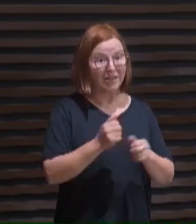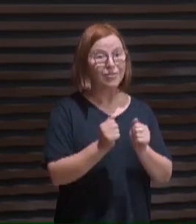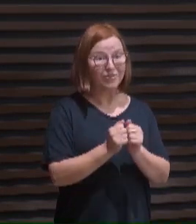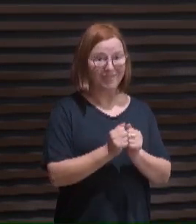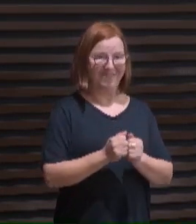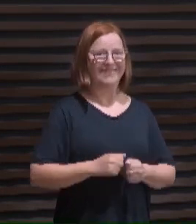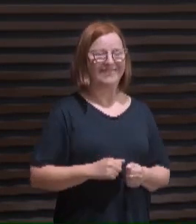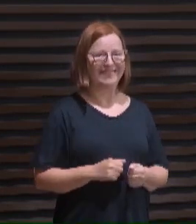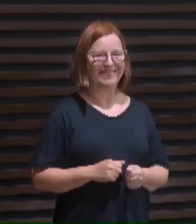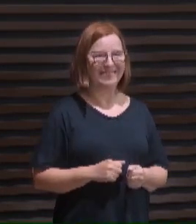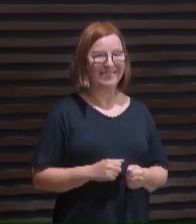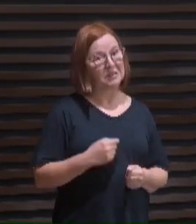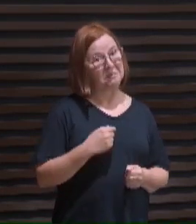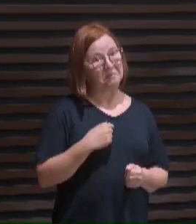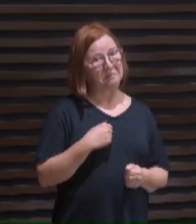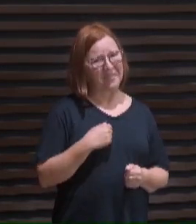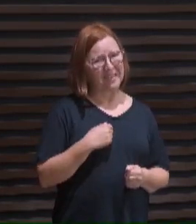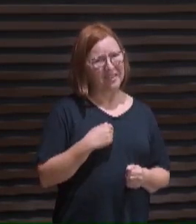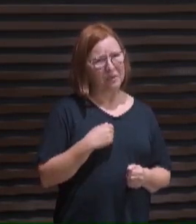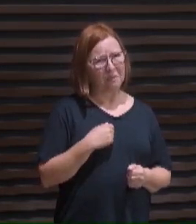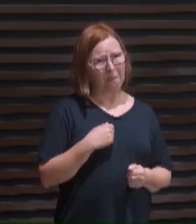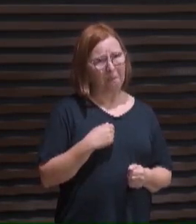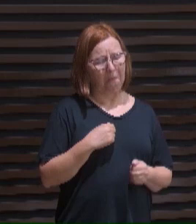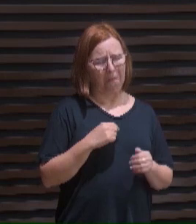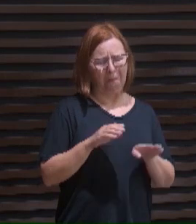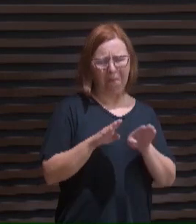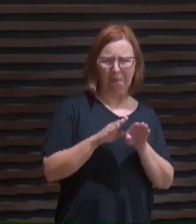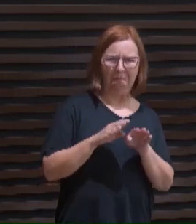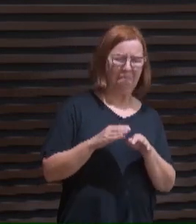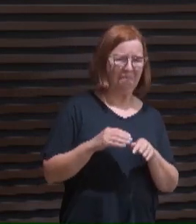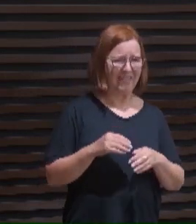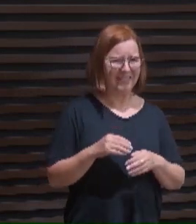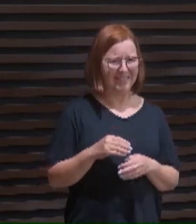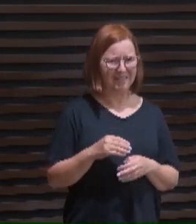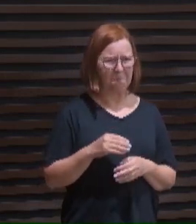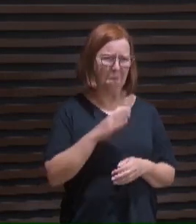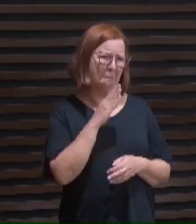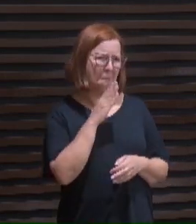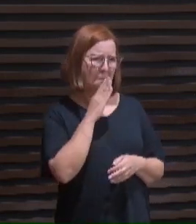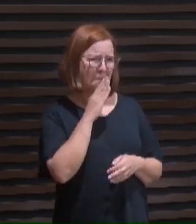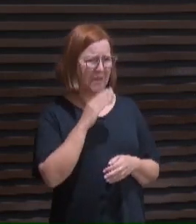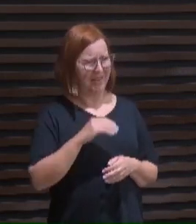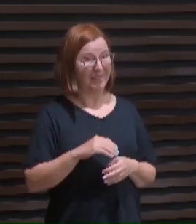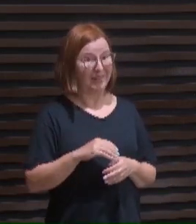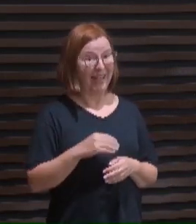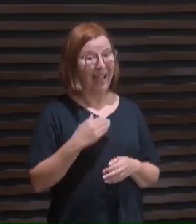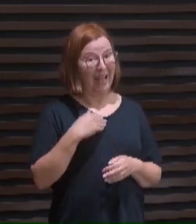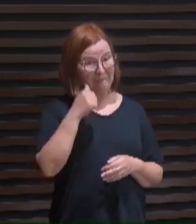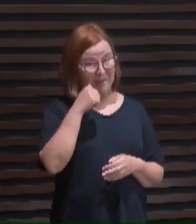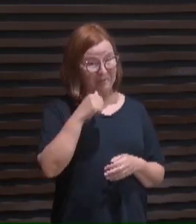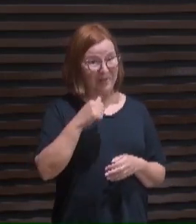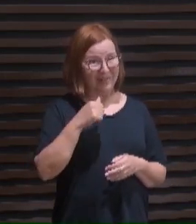sou fechado, minha mulher é aberta. Eu sou feito a facão, ela foi feita